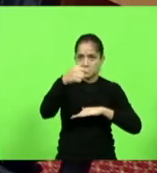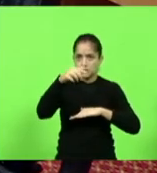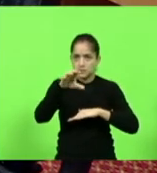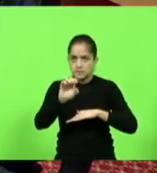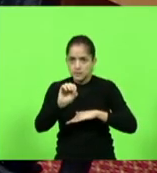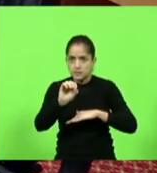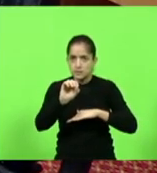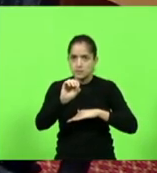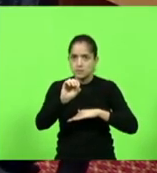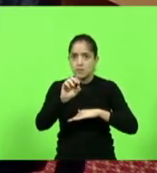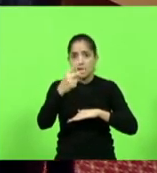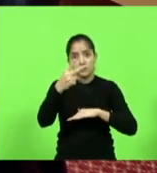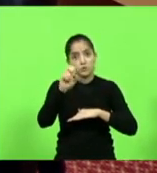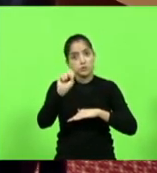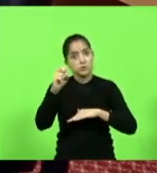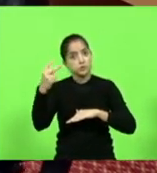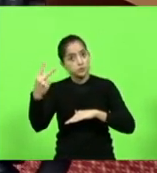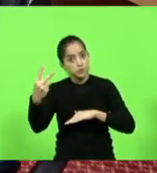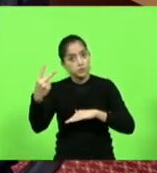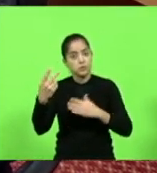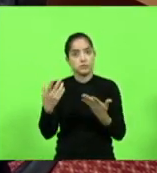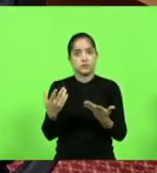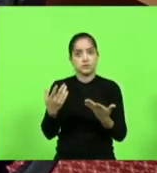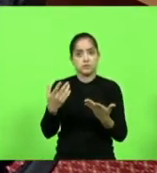A 282,